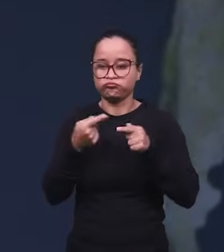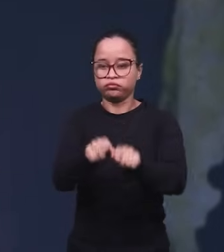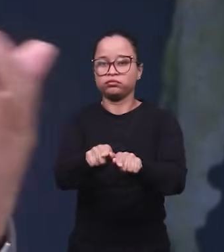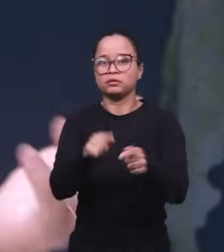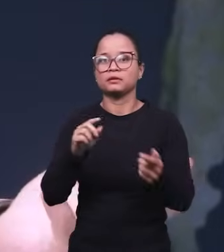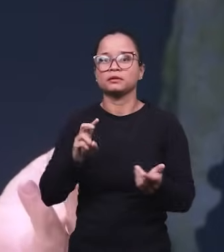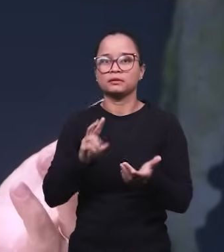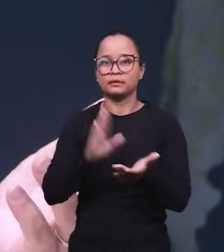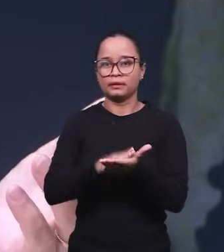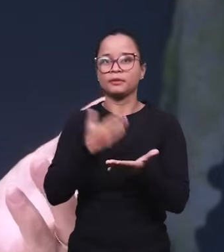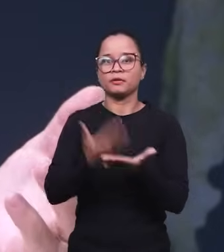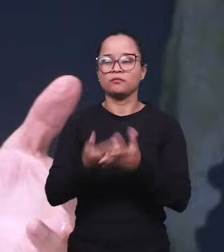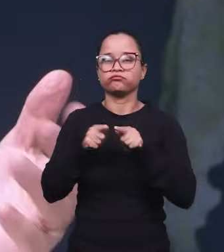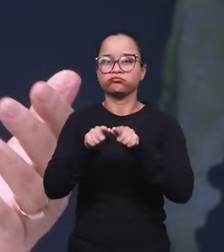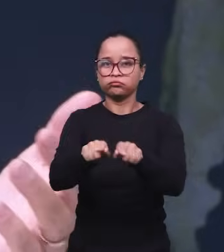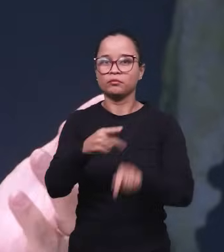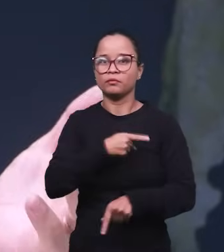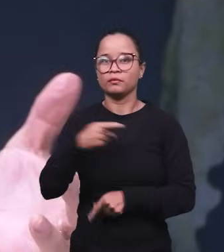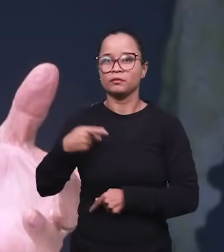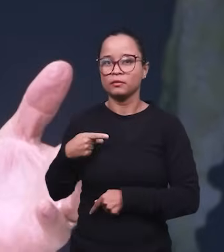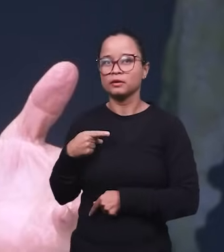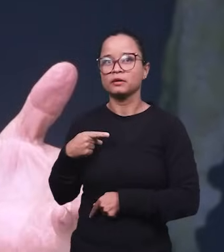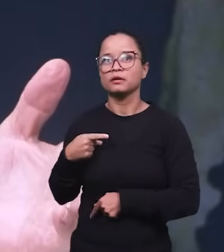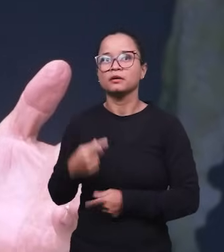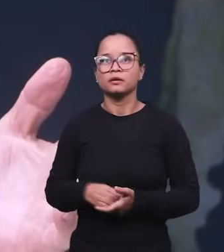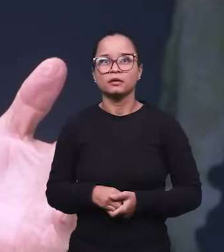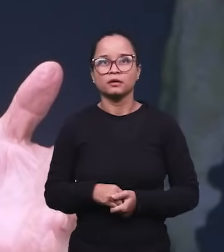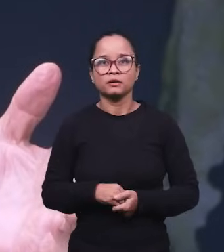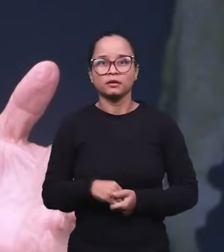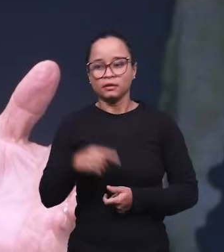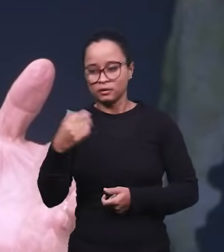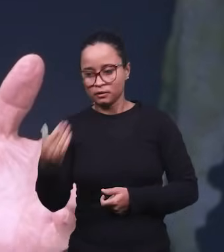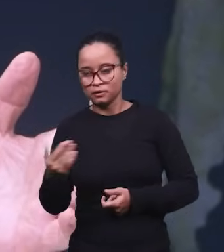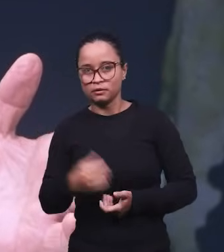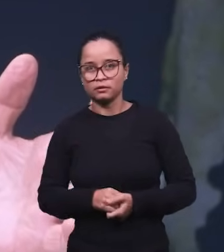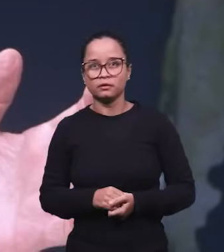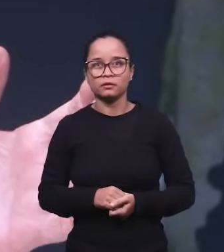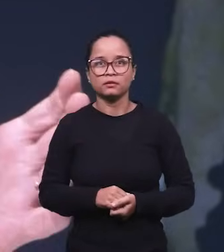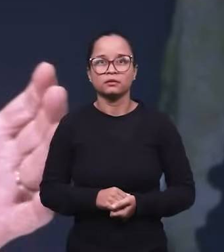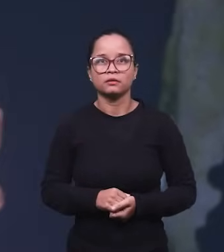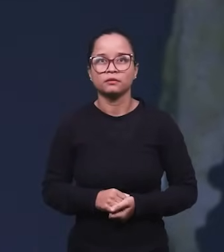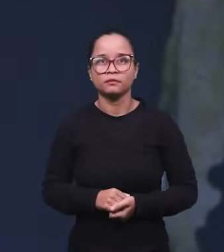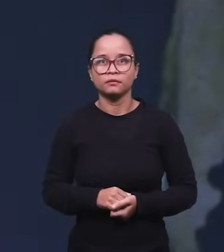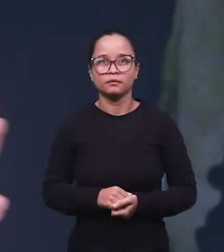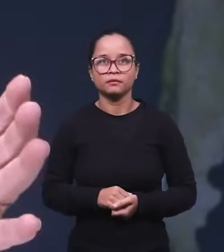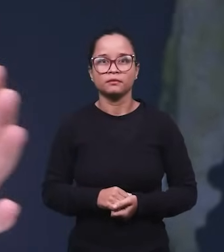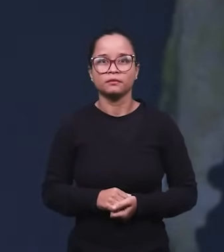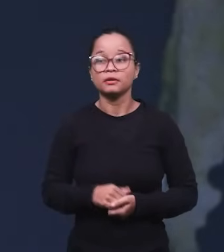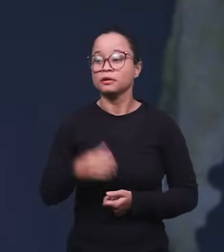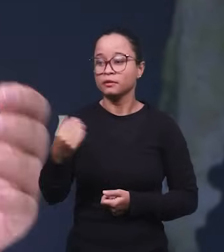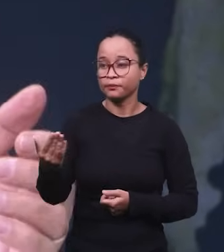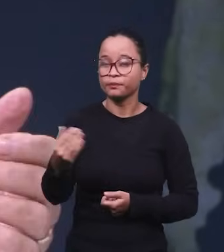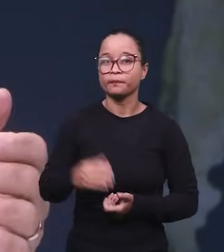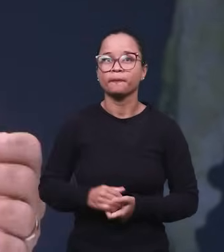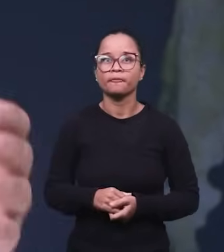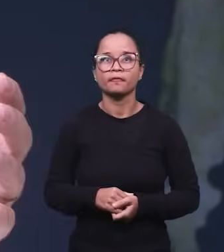tempo real, né, para o pastor lá, que chama o pastor Pita, né? Peter Angeli. E também